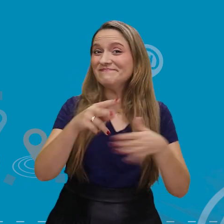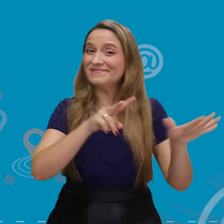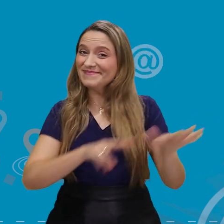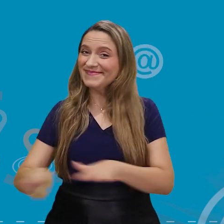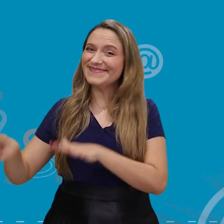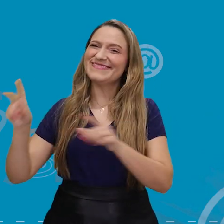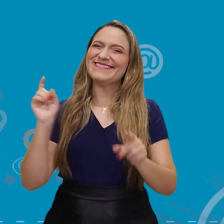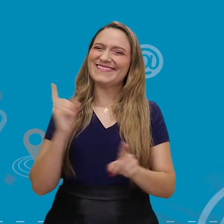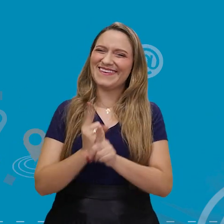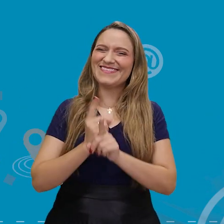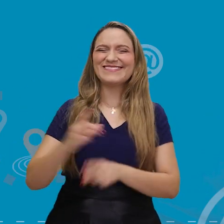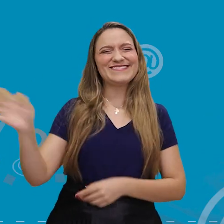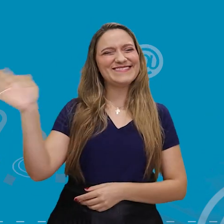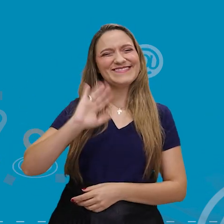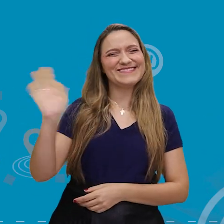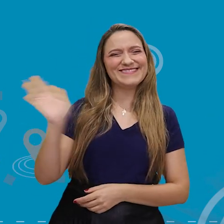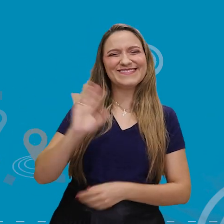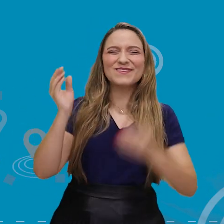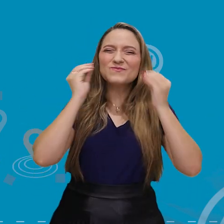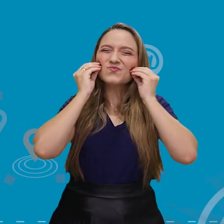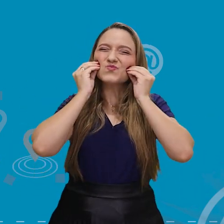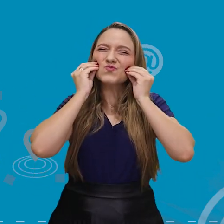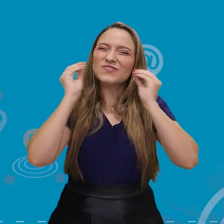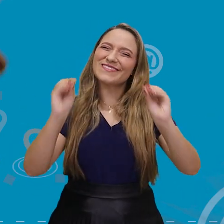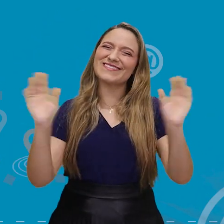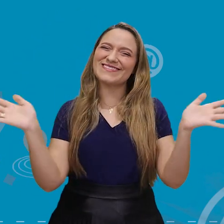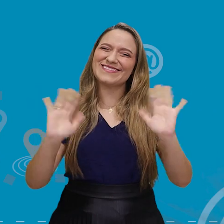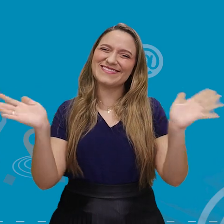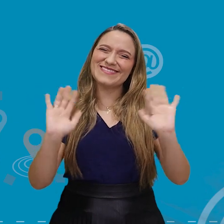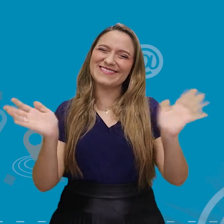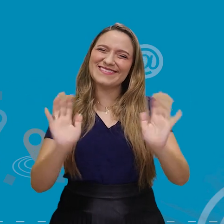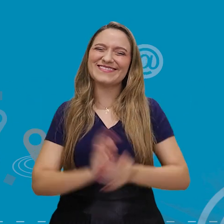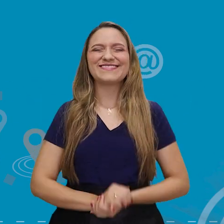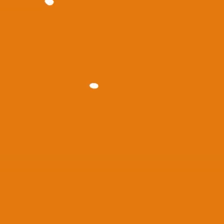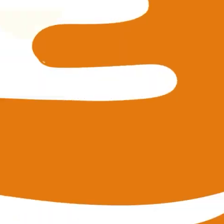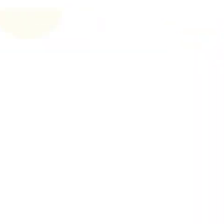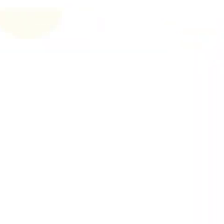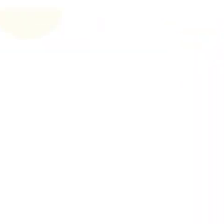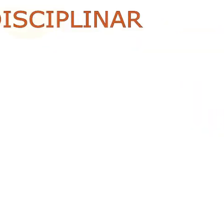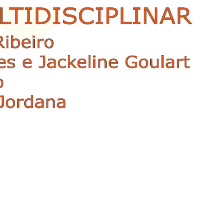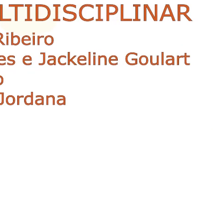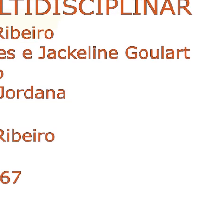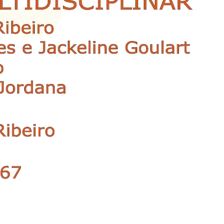na próxima semana. Até lá! Beijos! Tchau, tchau!